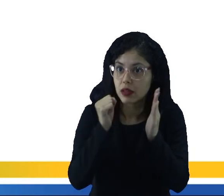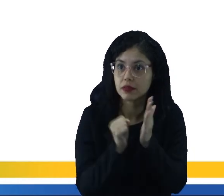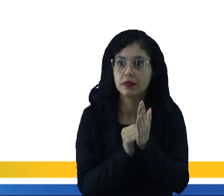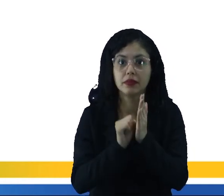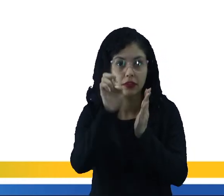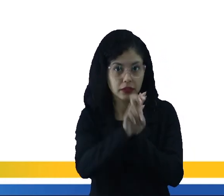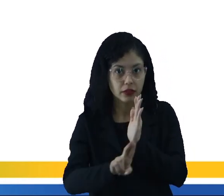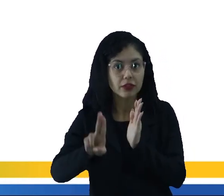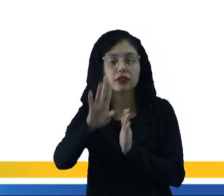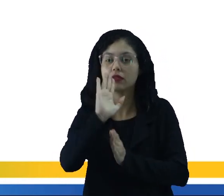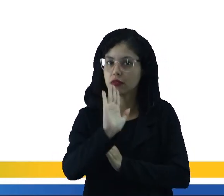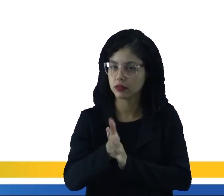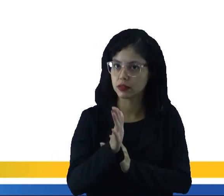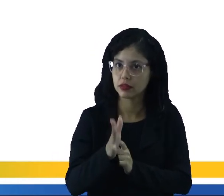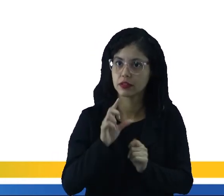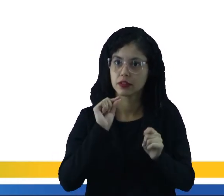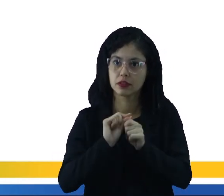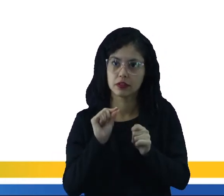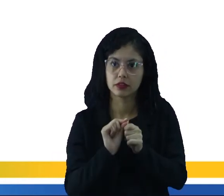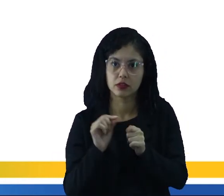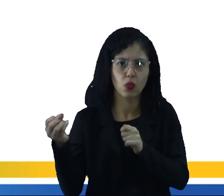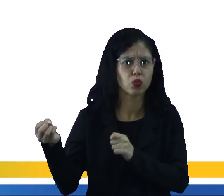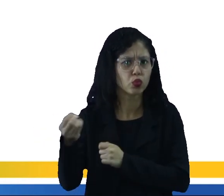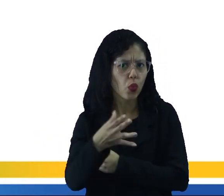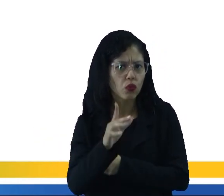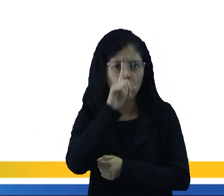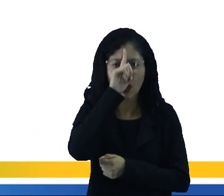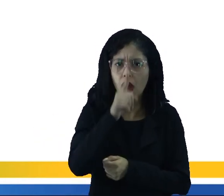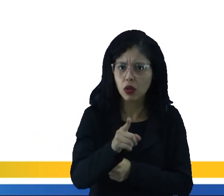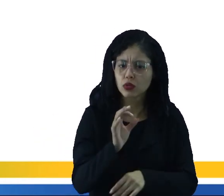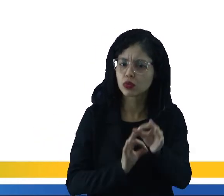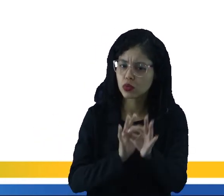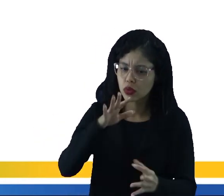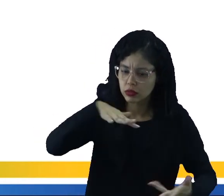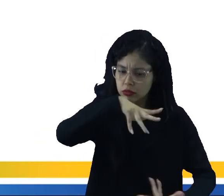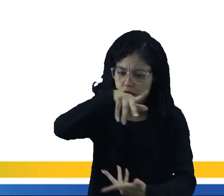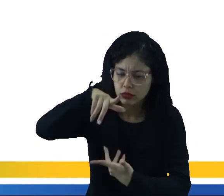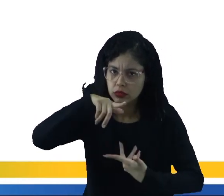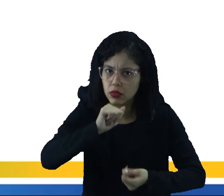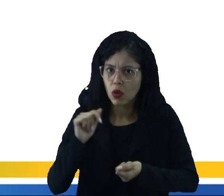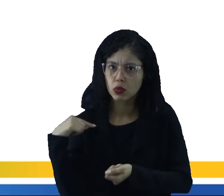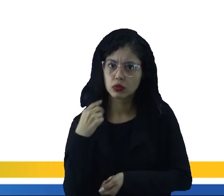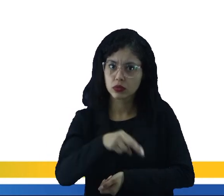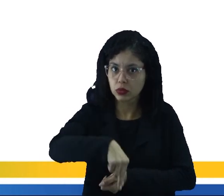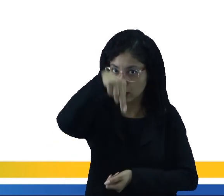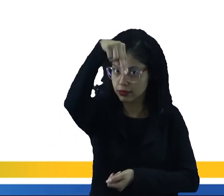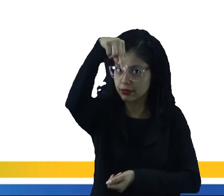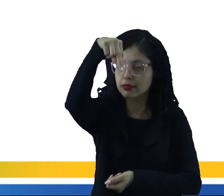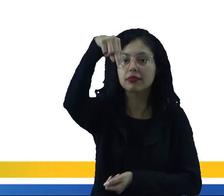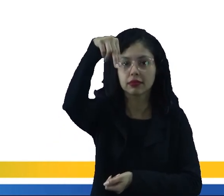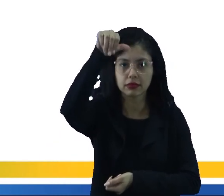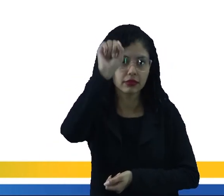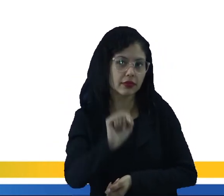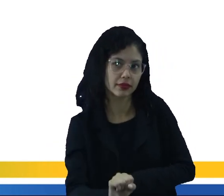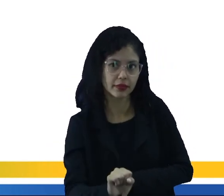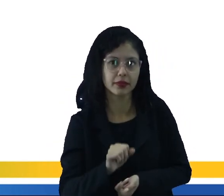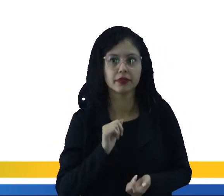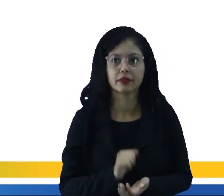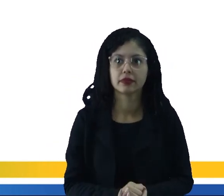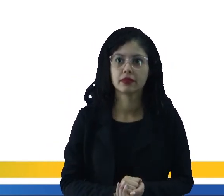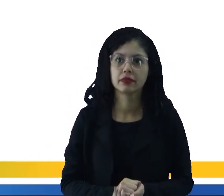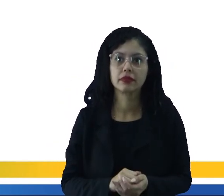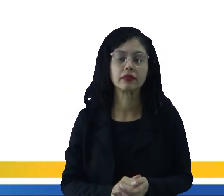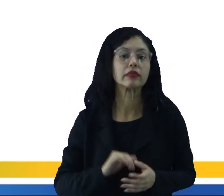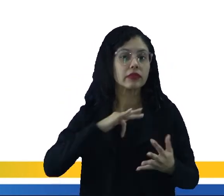a Europa já havia restabelecido a ordem natural do universo. O norte estava em cima e o sul